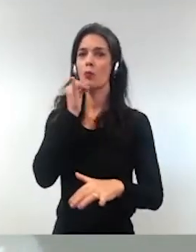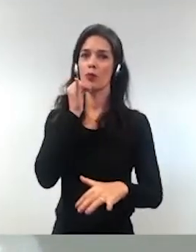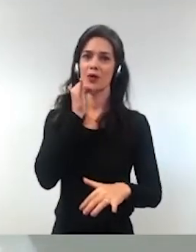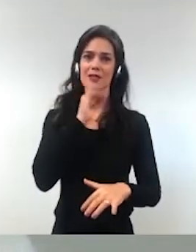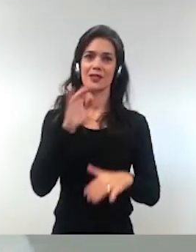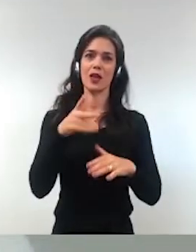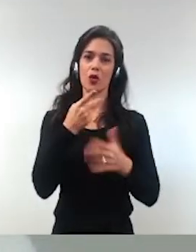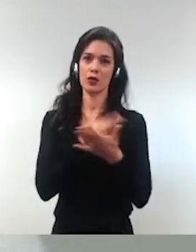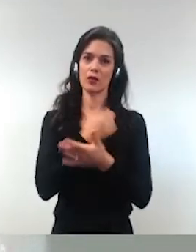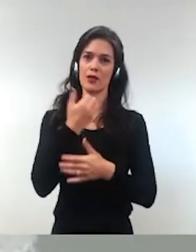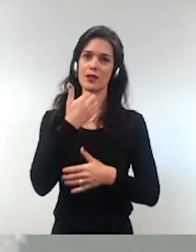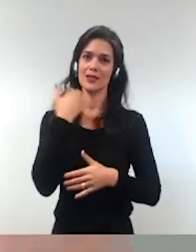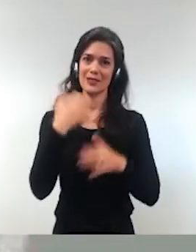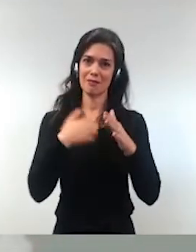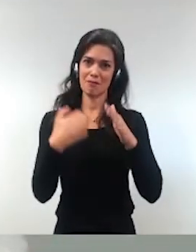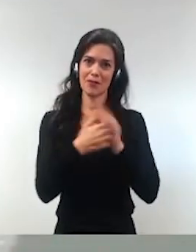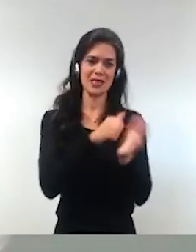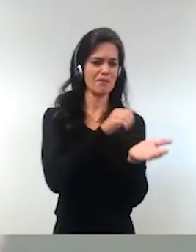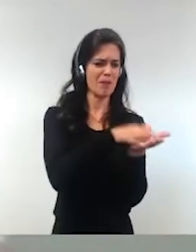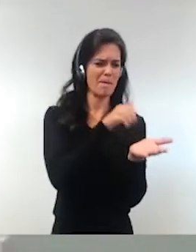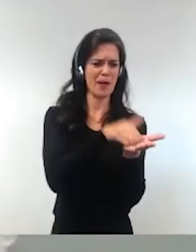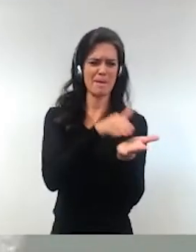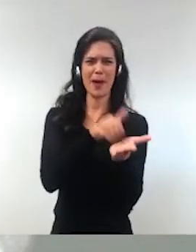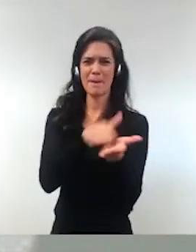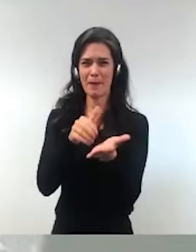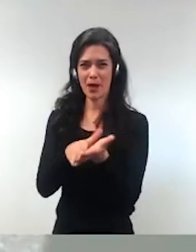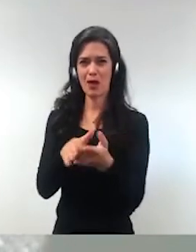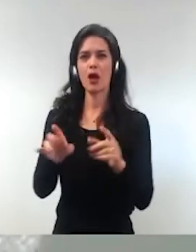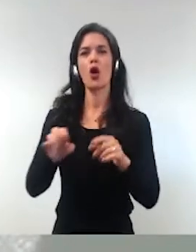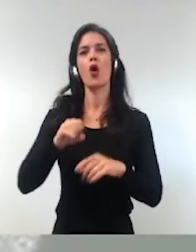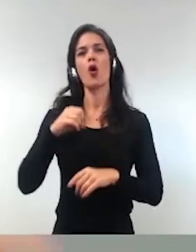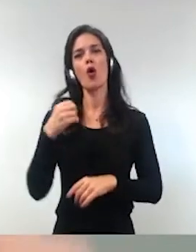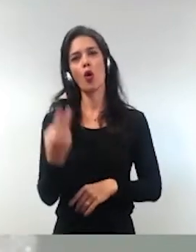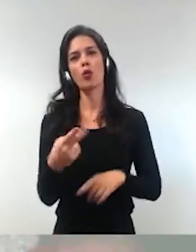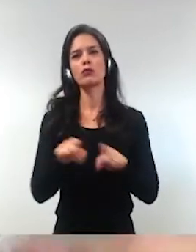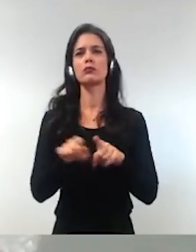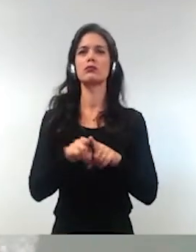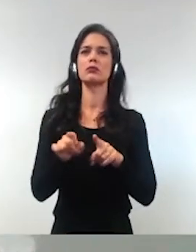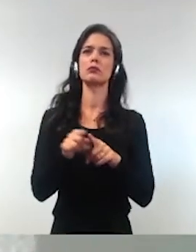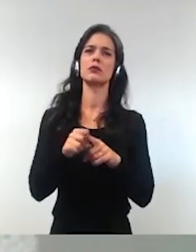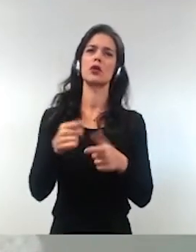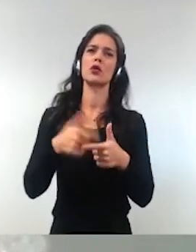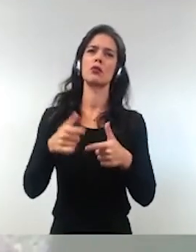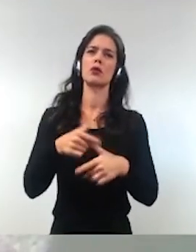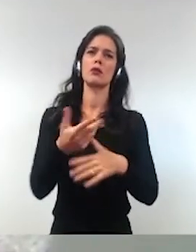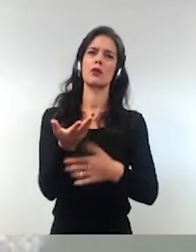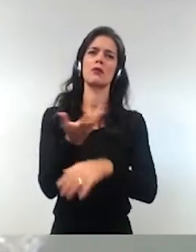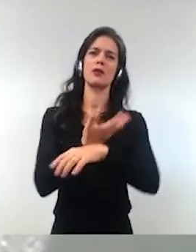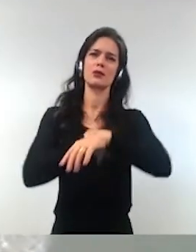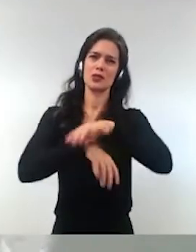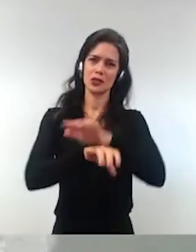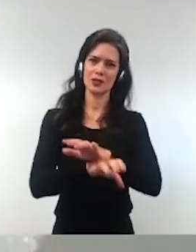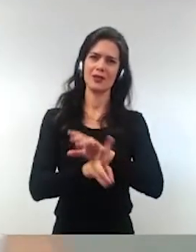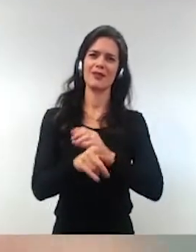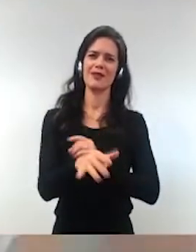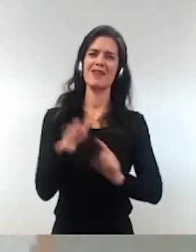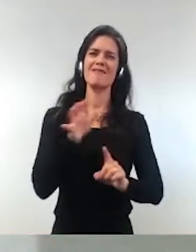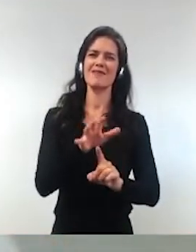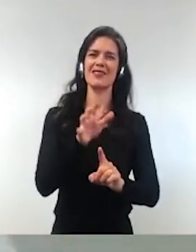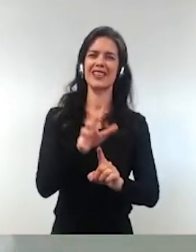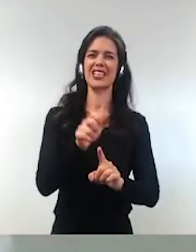em massa, ou quando nós temos um problema de meio ambiente do trabalho que impacta de